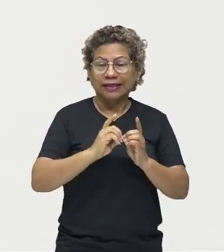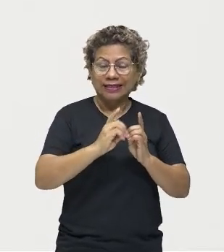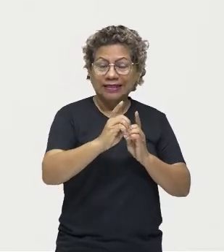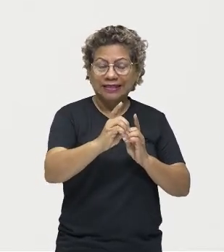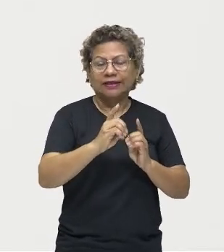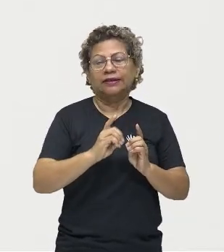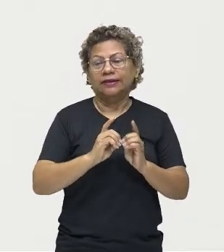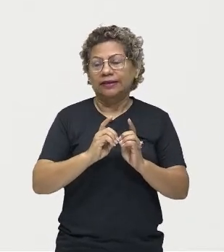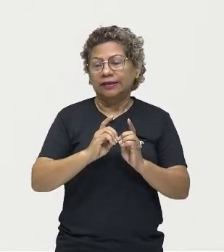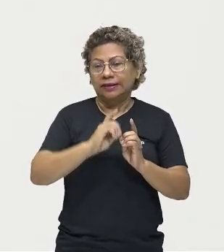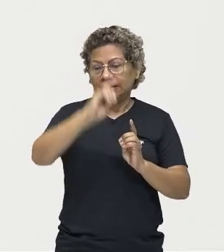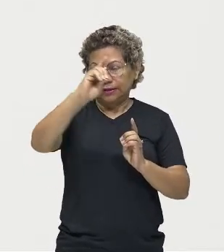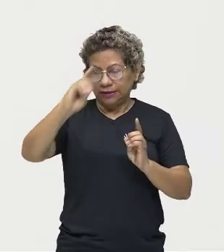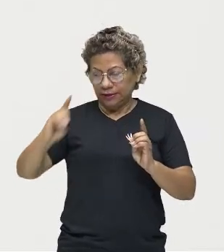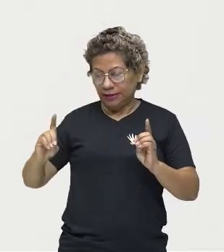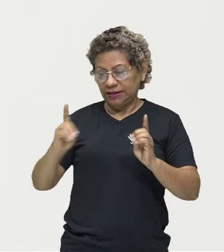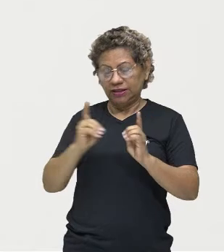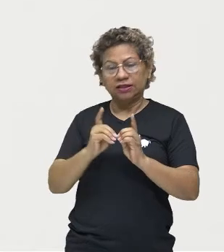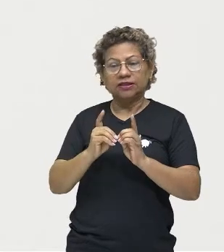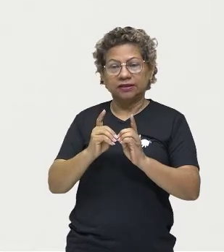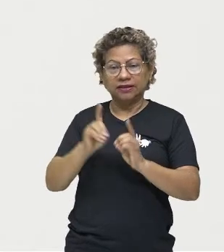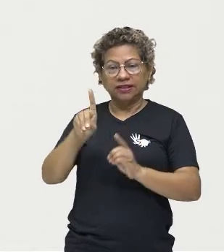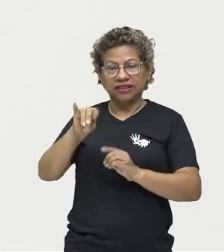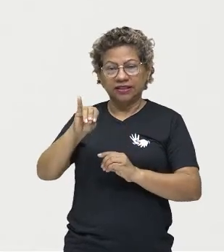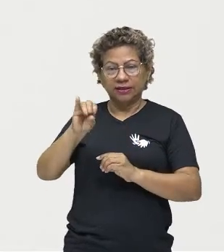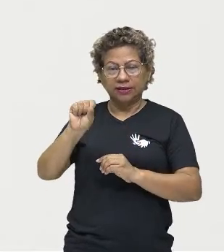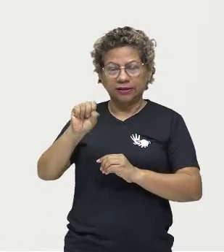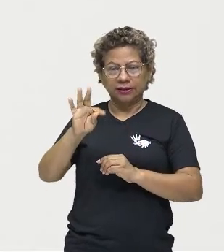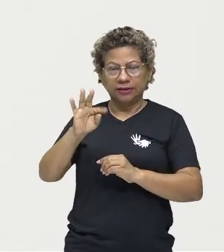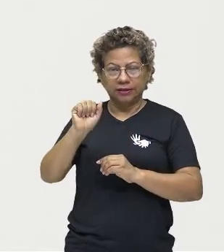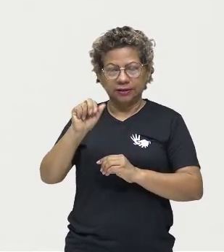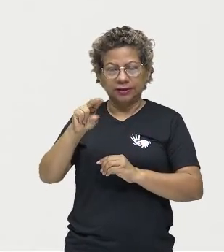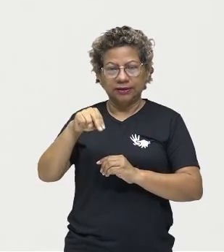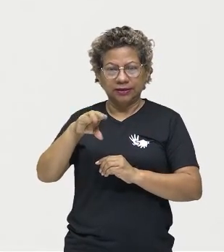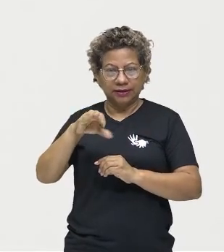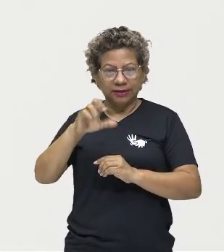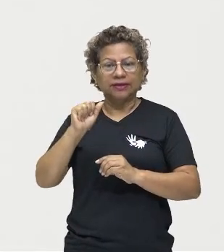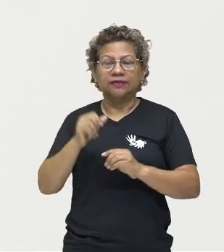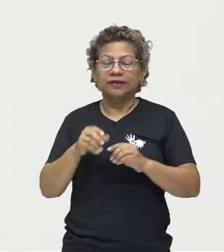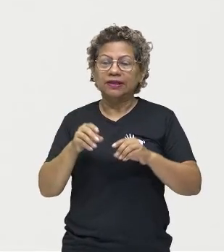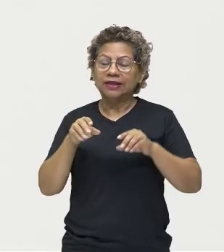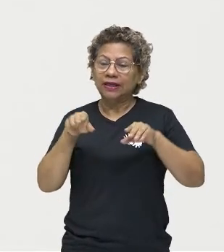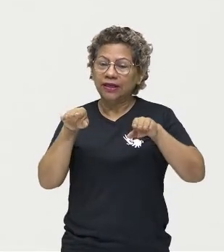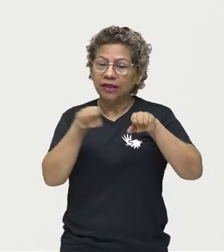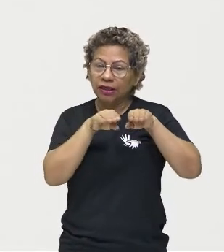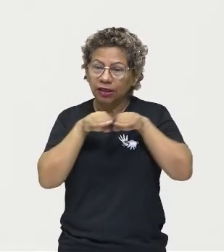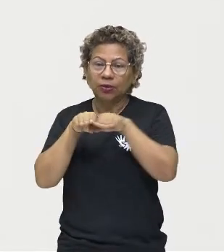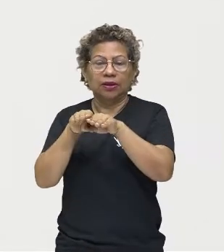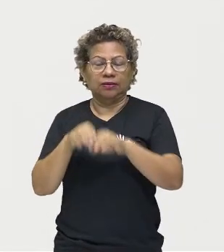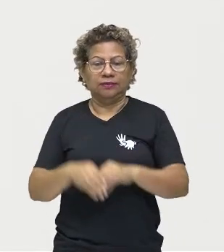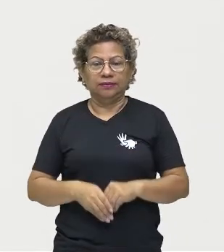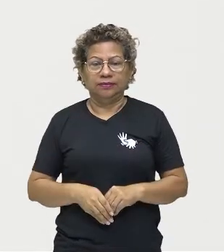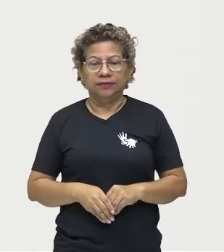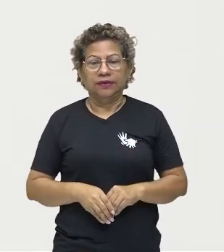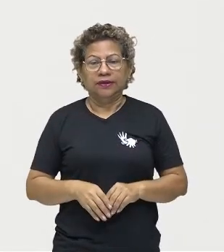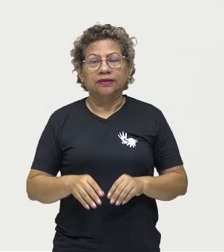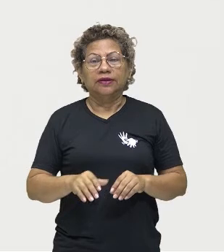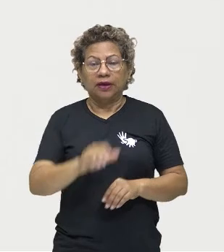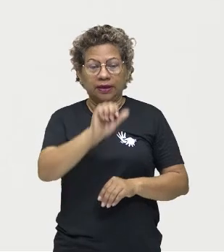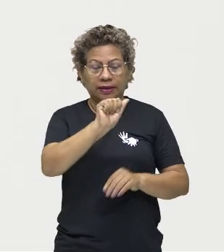equidistante significa dizer que a distância é a mesma em todos os vértices do triângulo. Como assim? Se nós tivéssemos aqui o ponto,